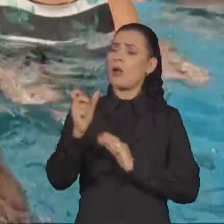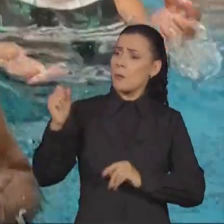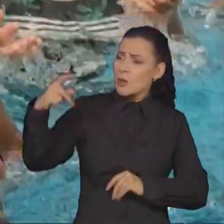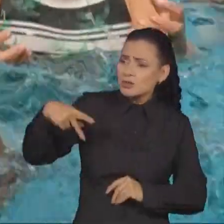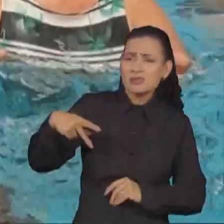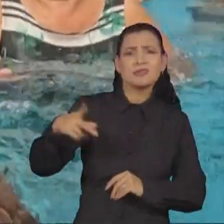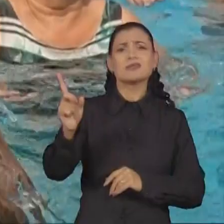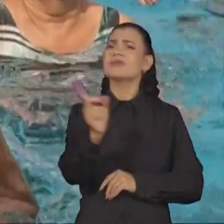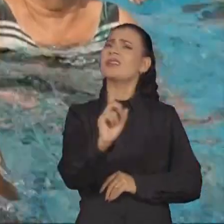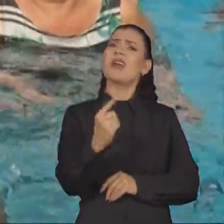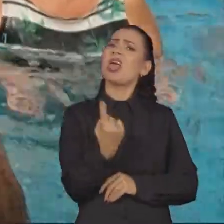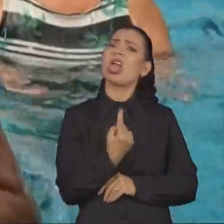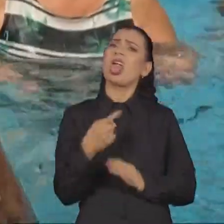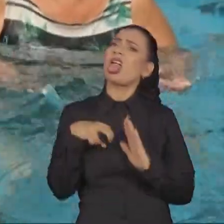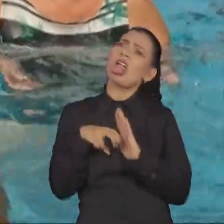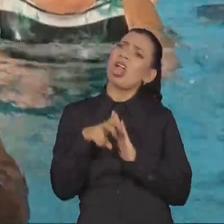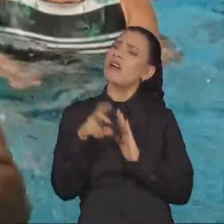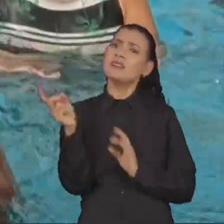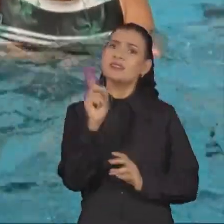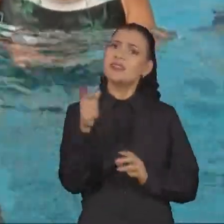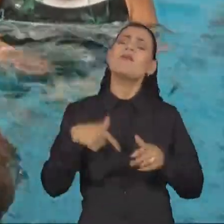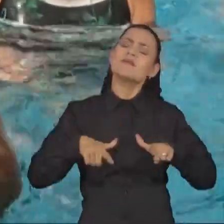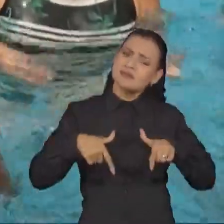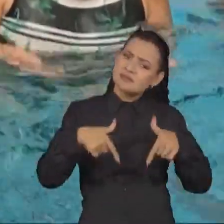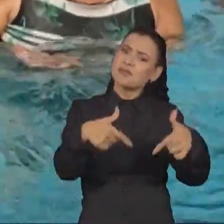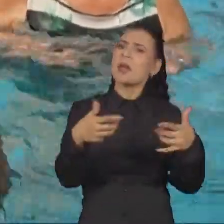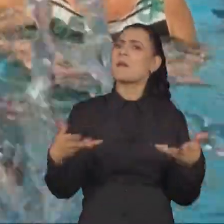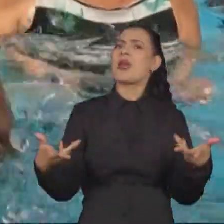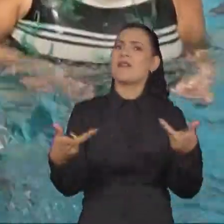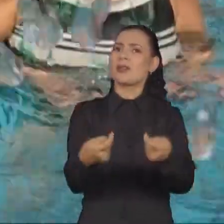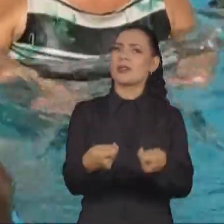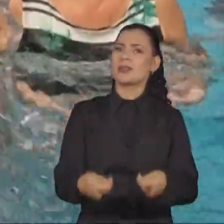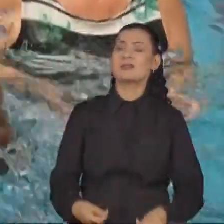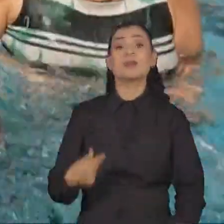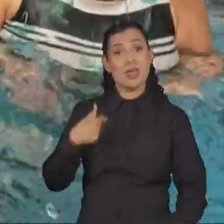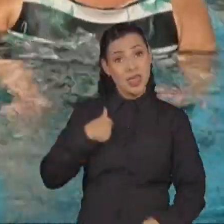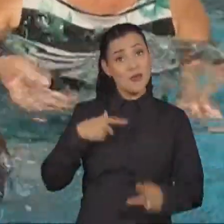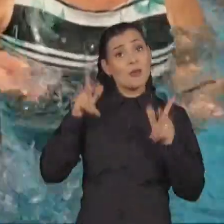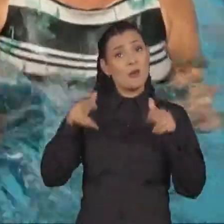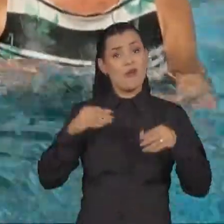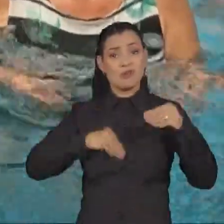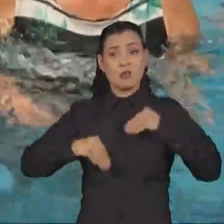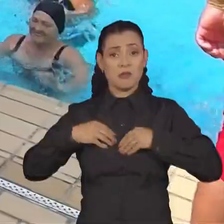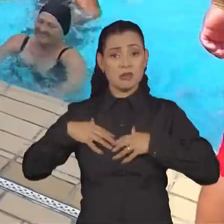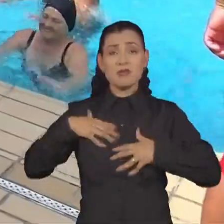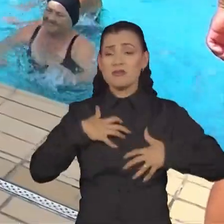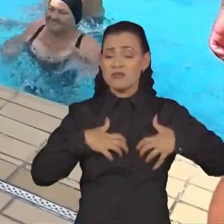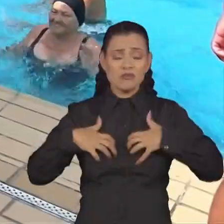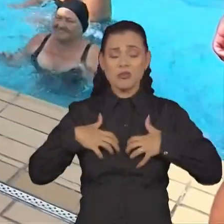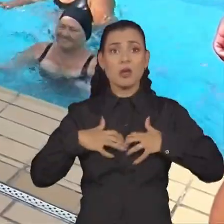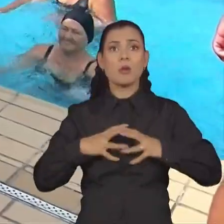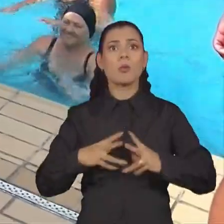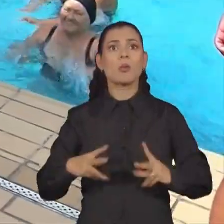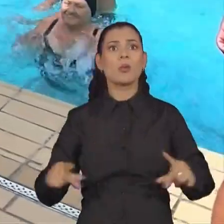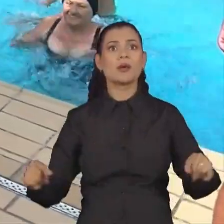aposentadas, não fica só no sofá. Vai à luta que é maravilhoso. Porque eu tinha depressão e foi embora.